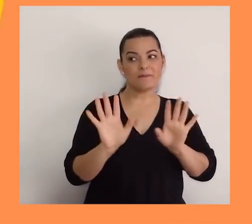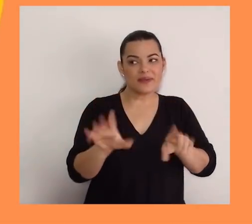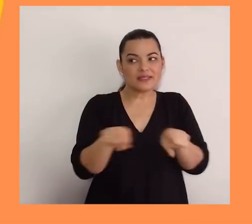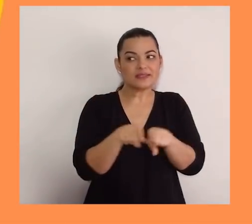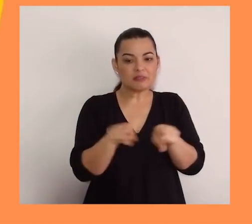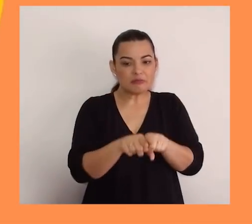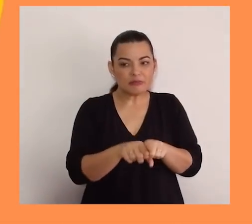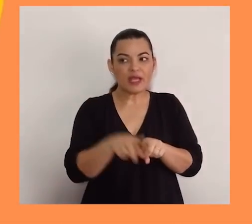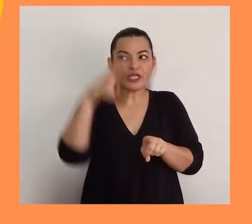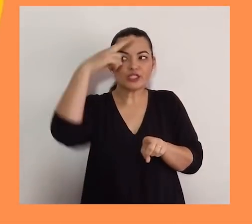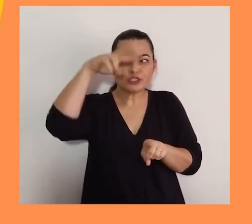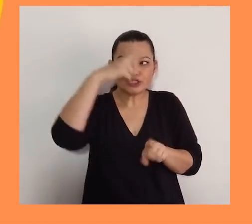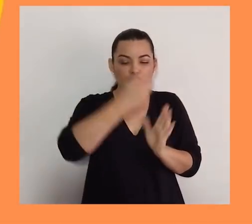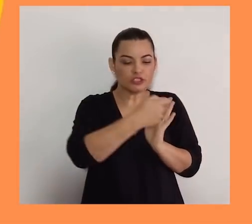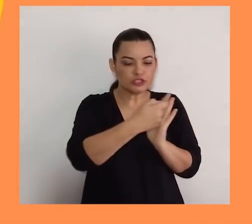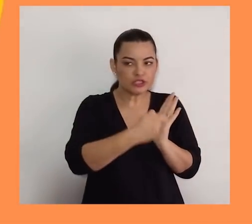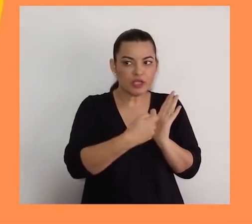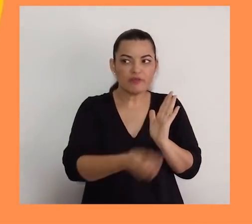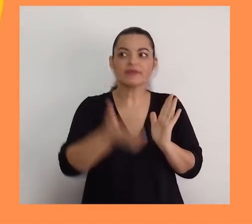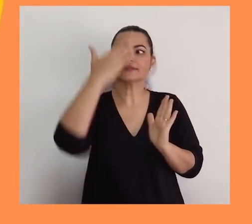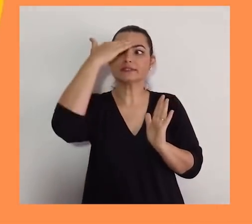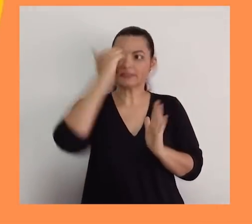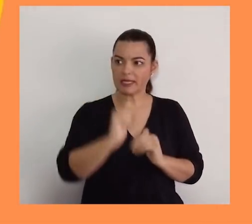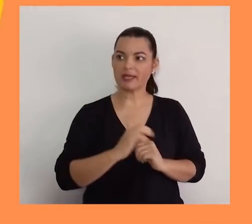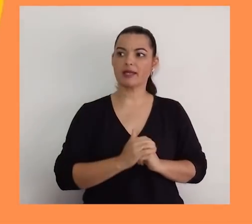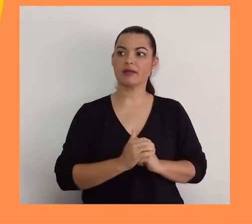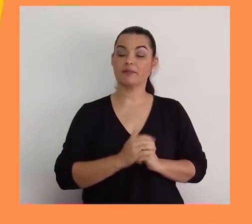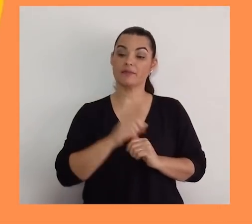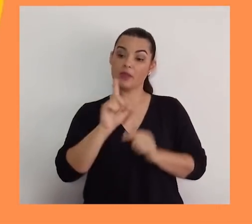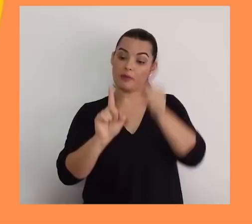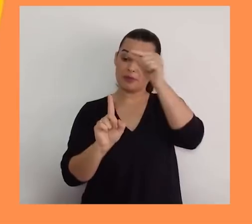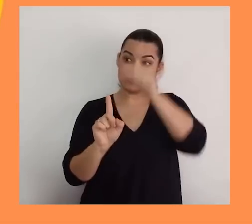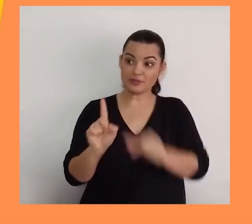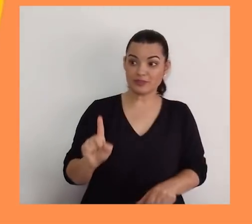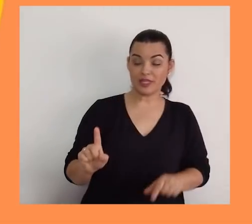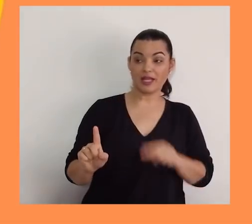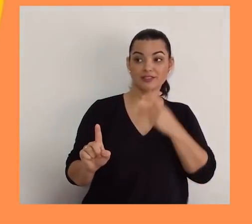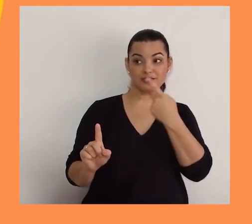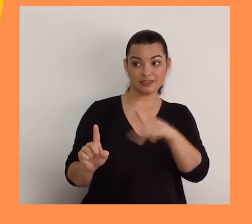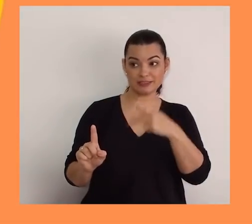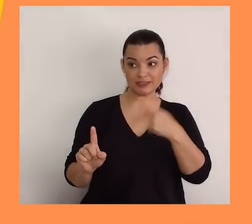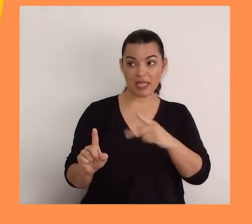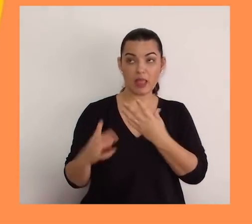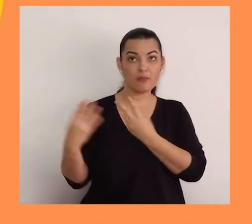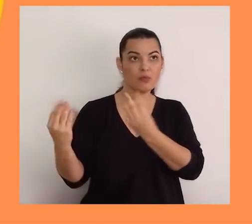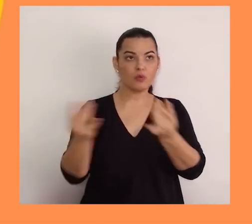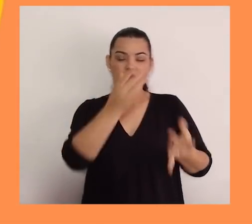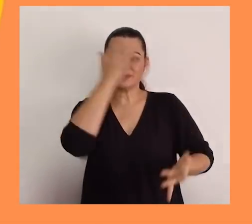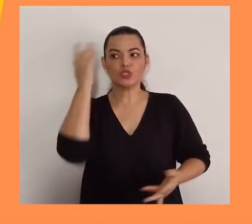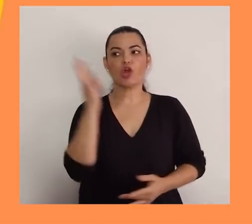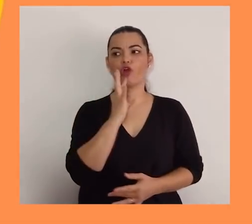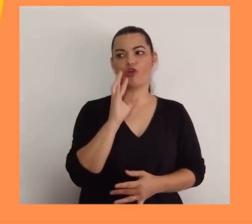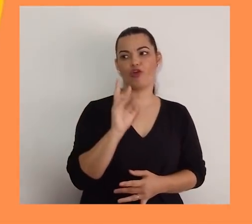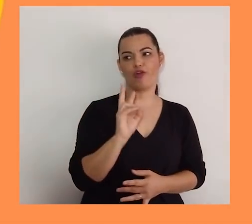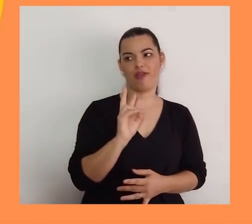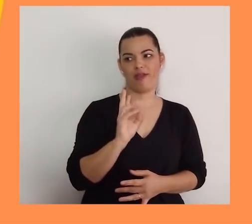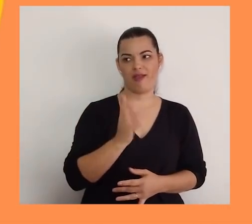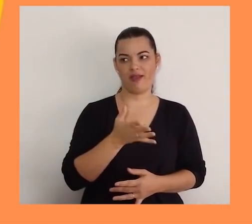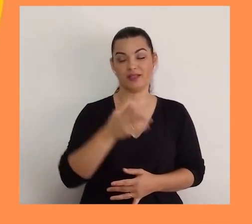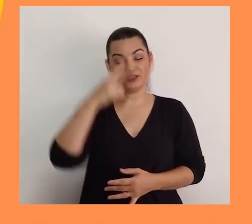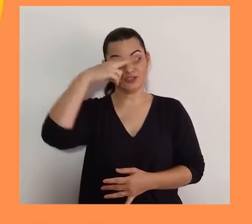são? É. E sabe quem fez as ilustrações desse livro? Foi